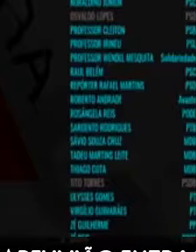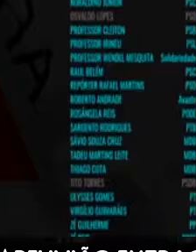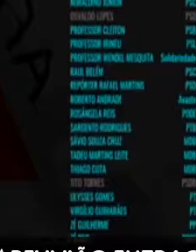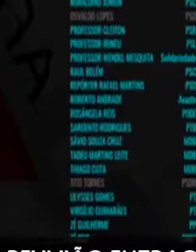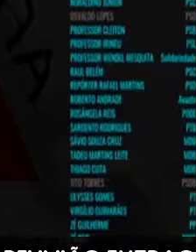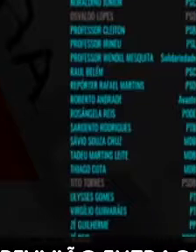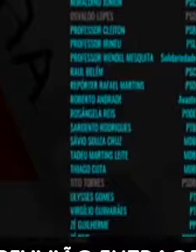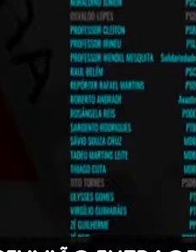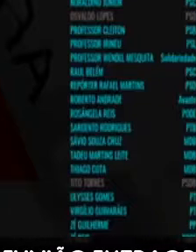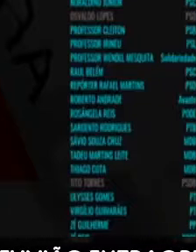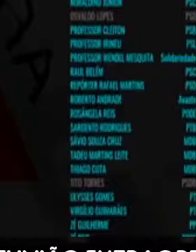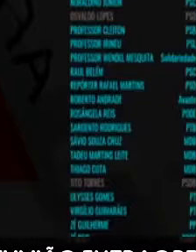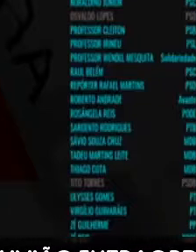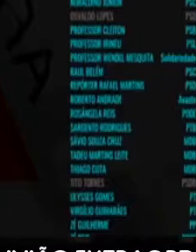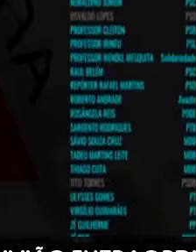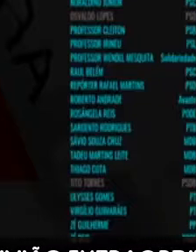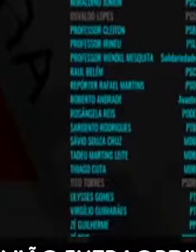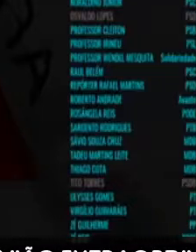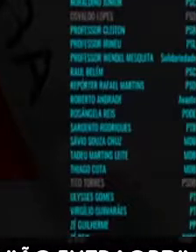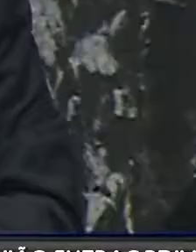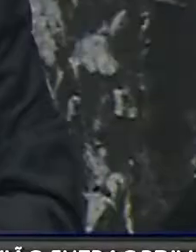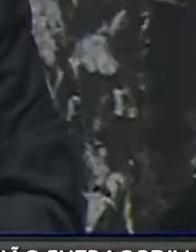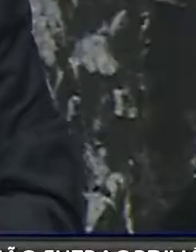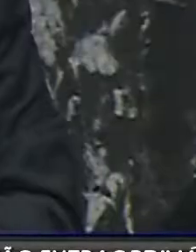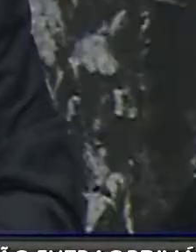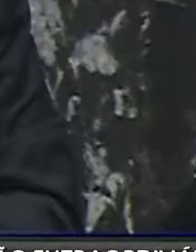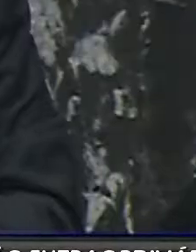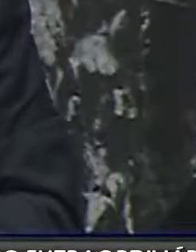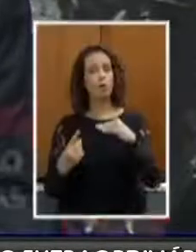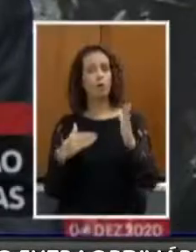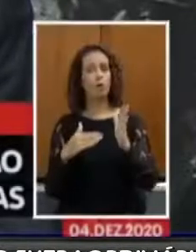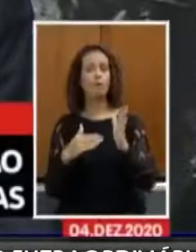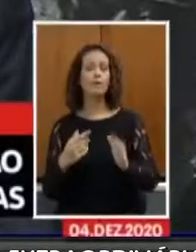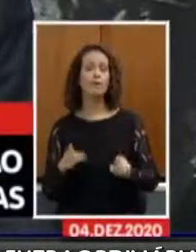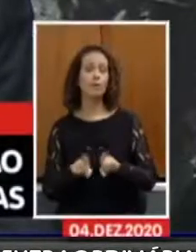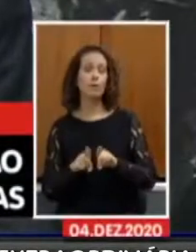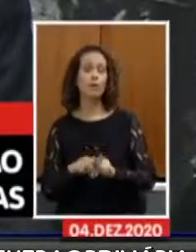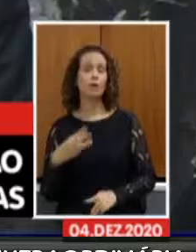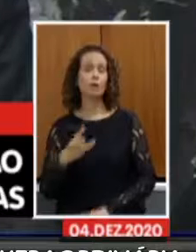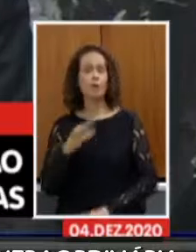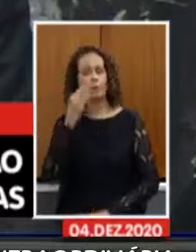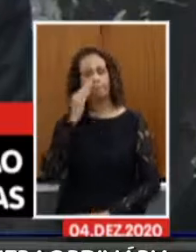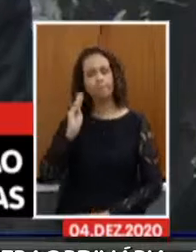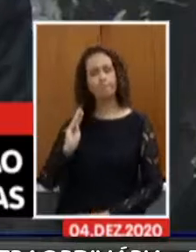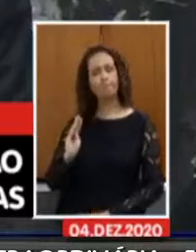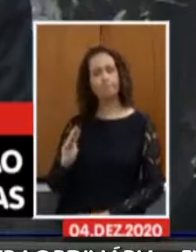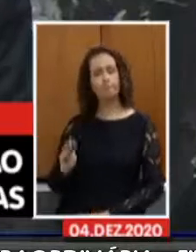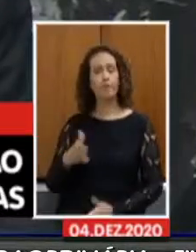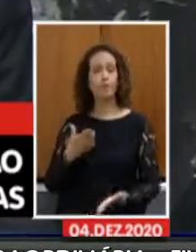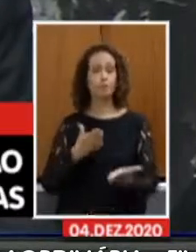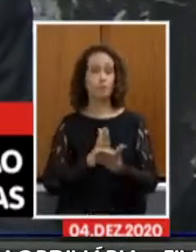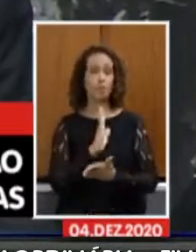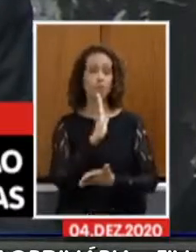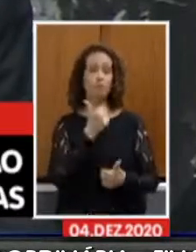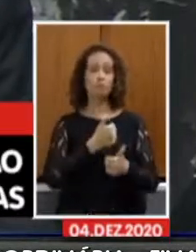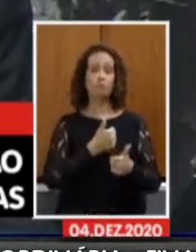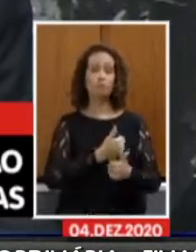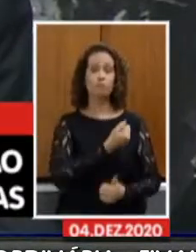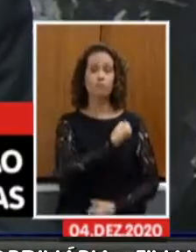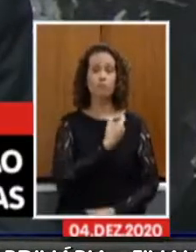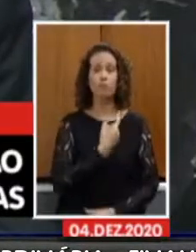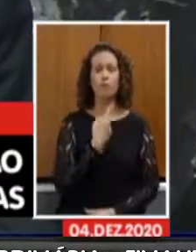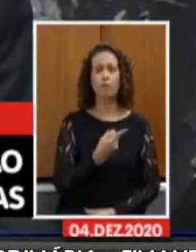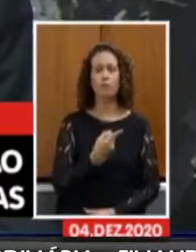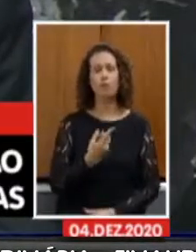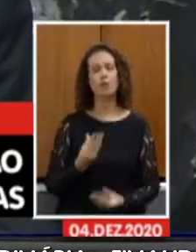apresenta e pela rejeição das emendas números 1 e 3 da Comissão de Justiça. Com a aprovação do substitutivo número 1, fica